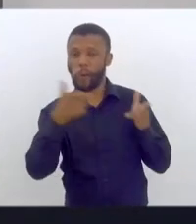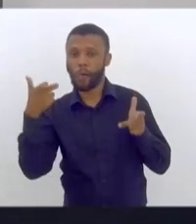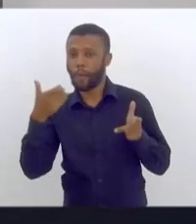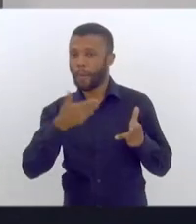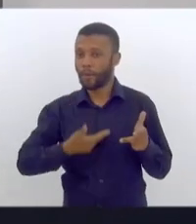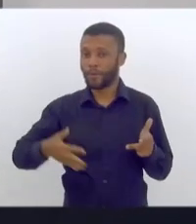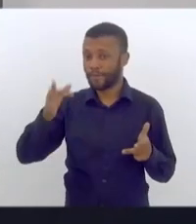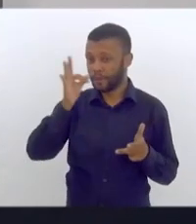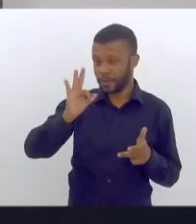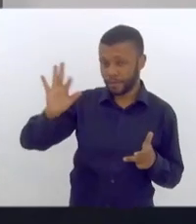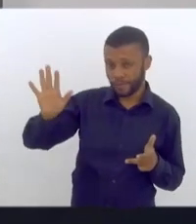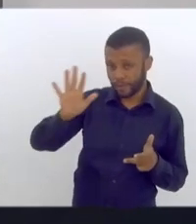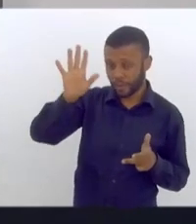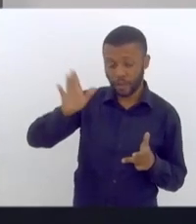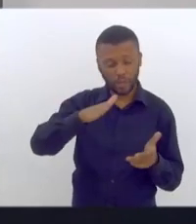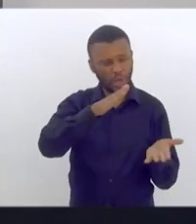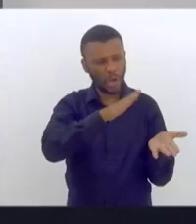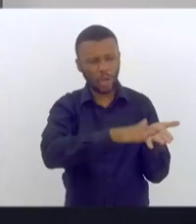cobra